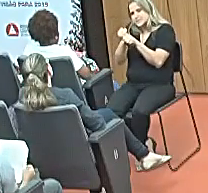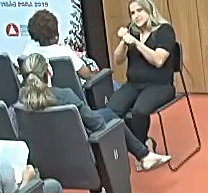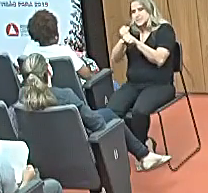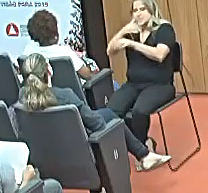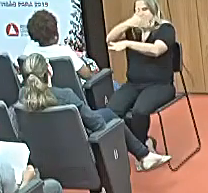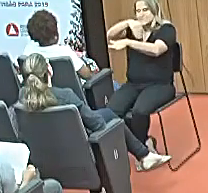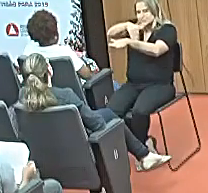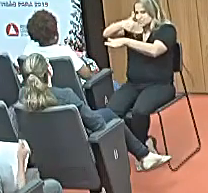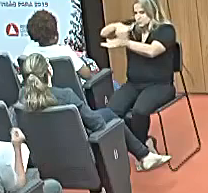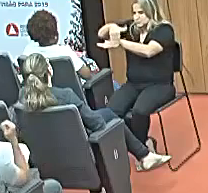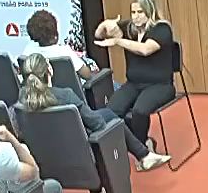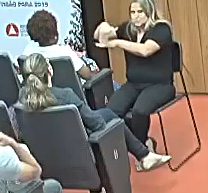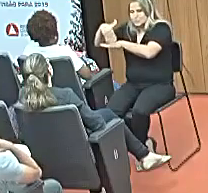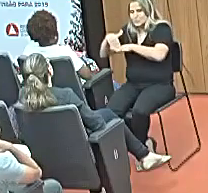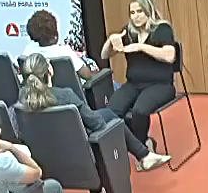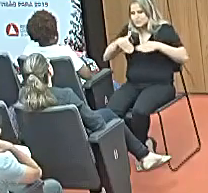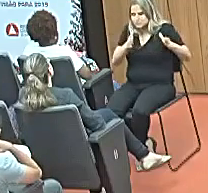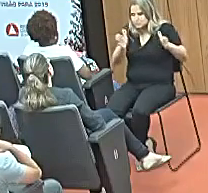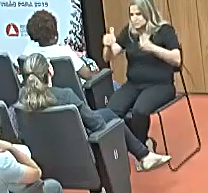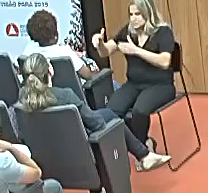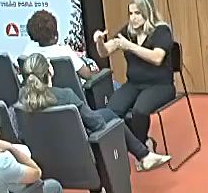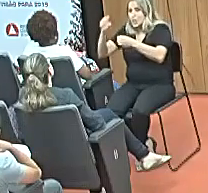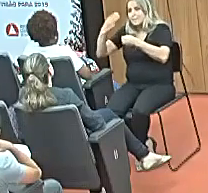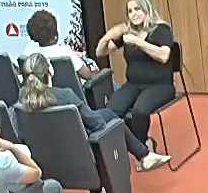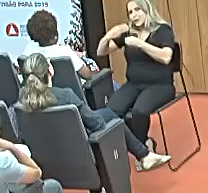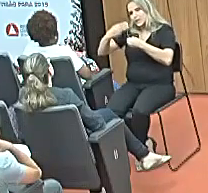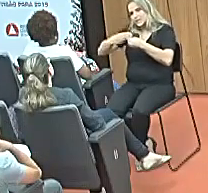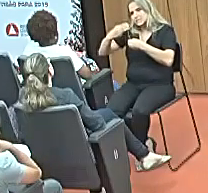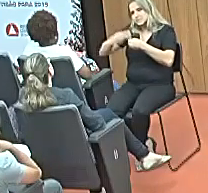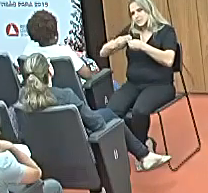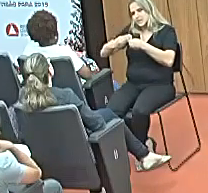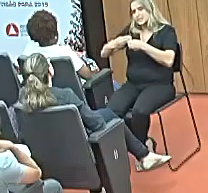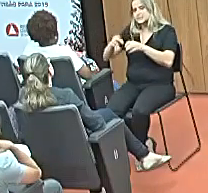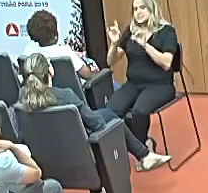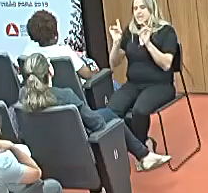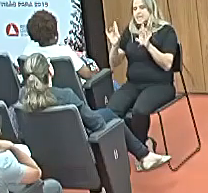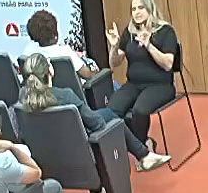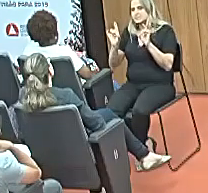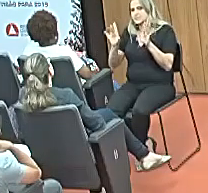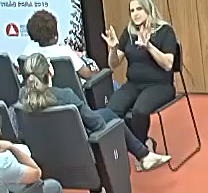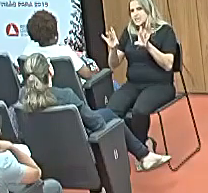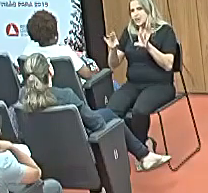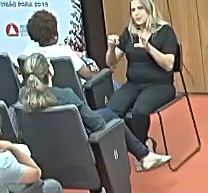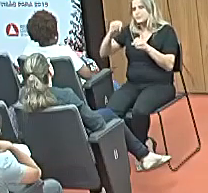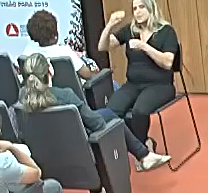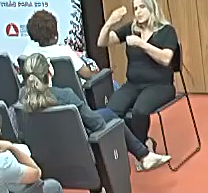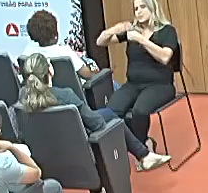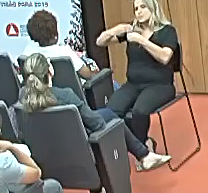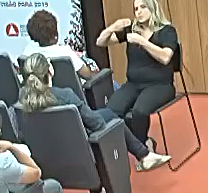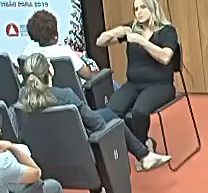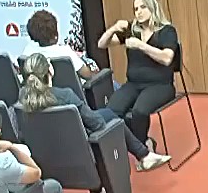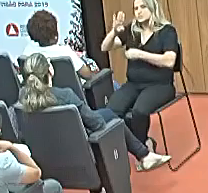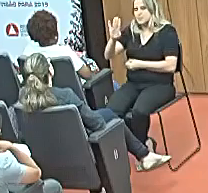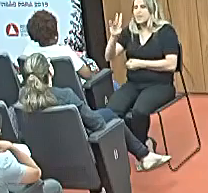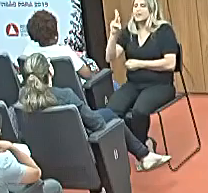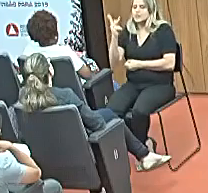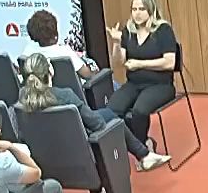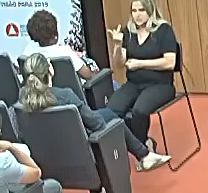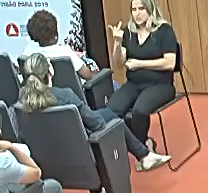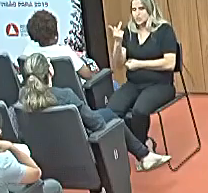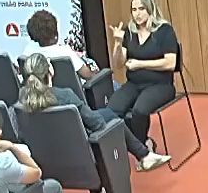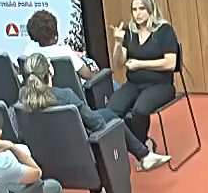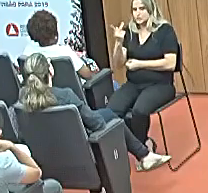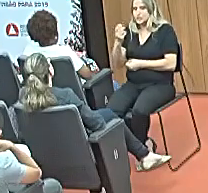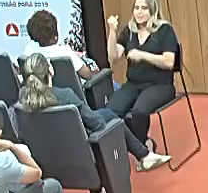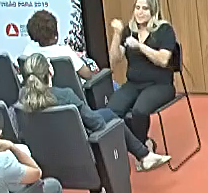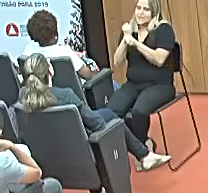viários vários municipais especificamente no município de belo horizonte para